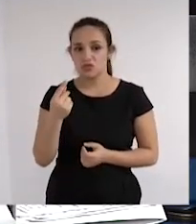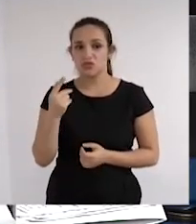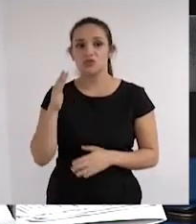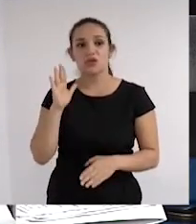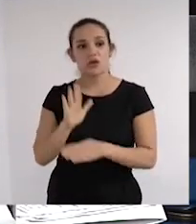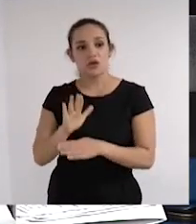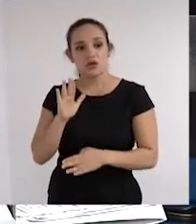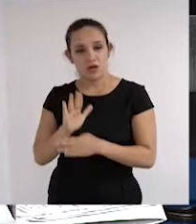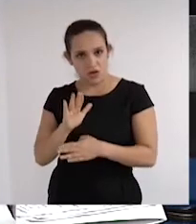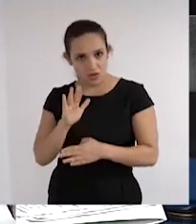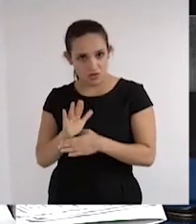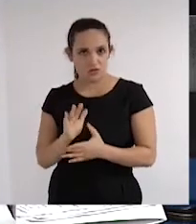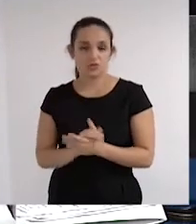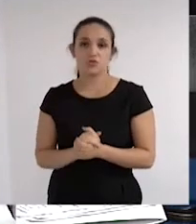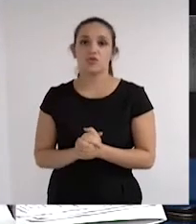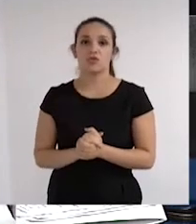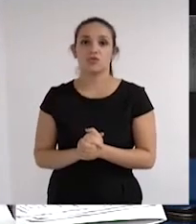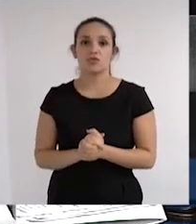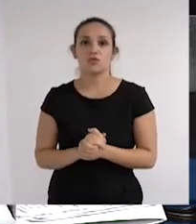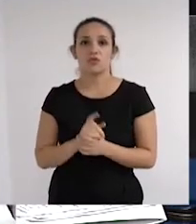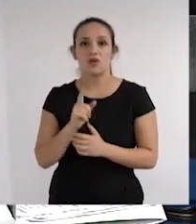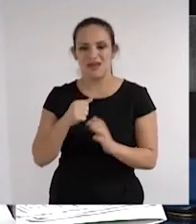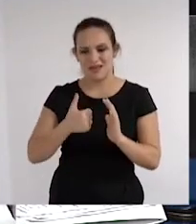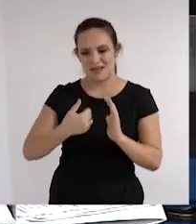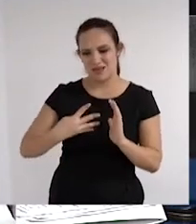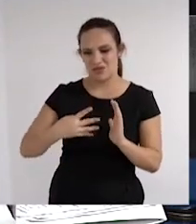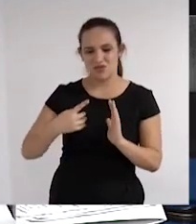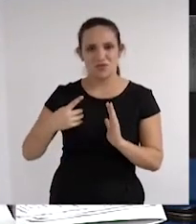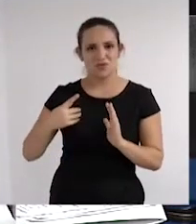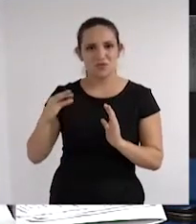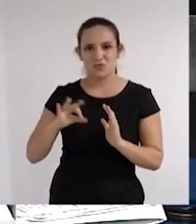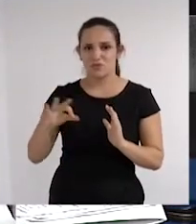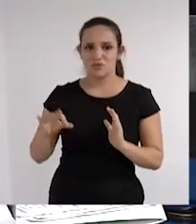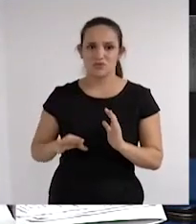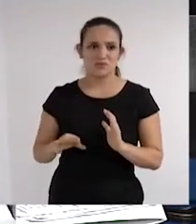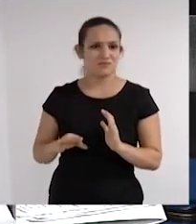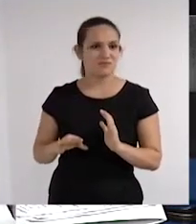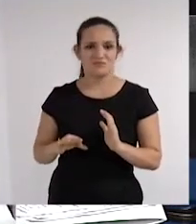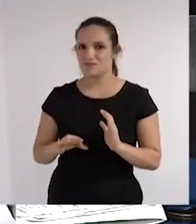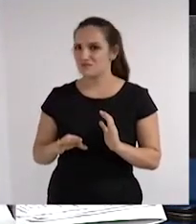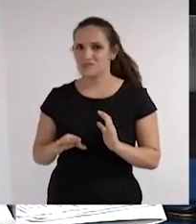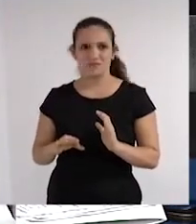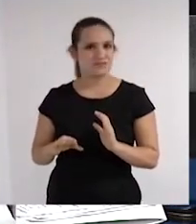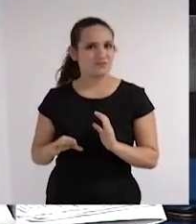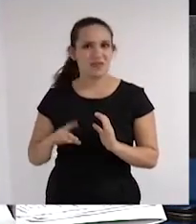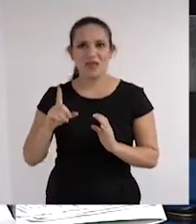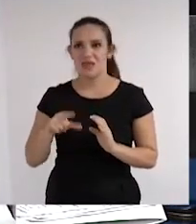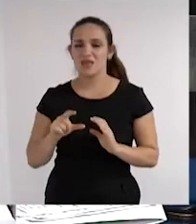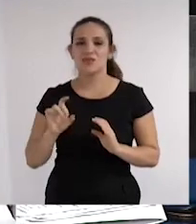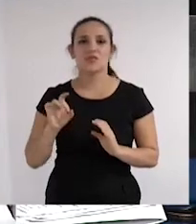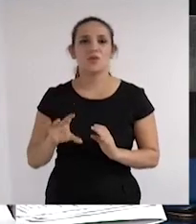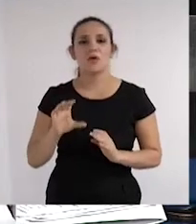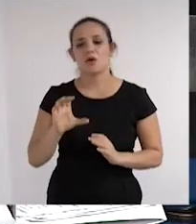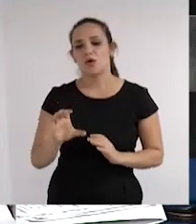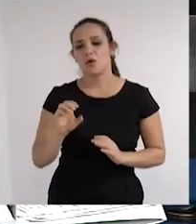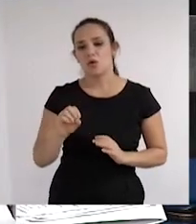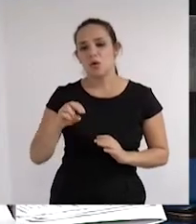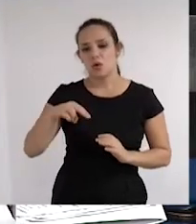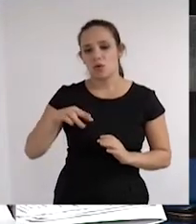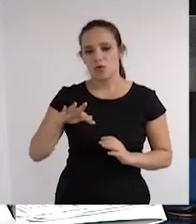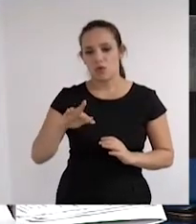previdenciária, estipulada em 14%, inevitavelmente tem caráter confiscatório,